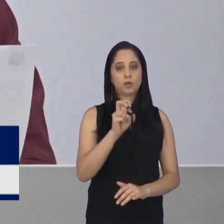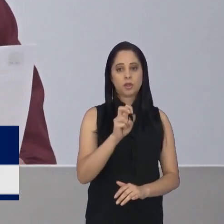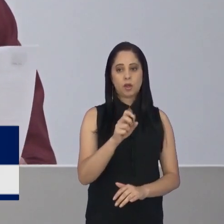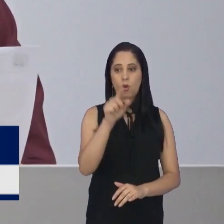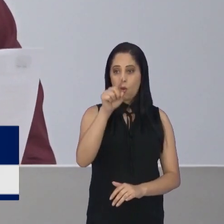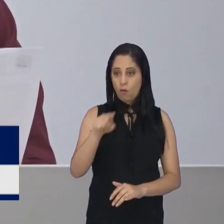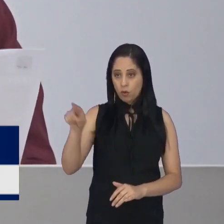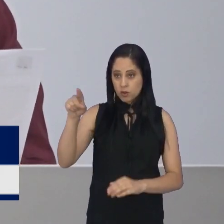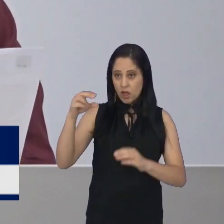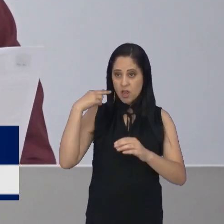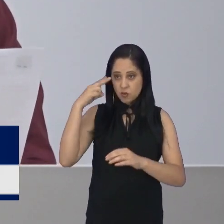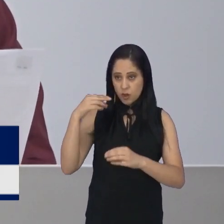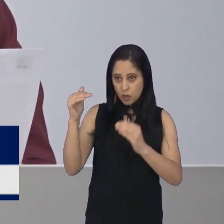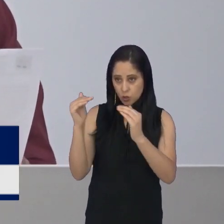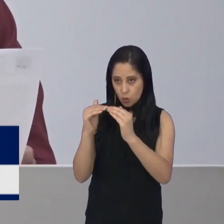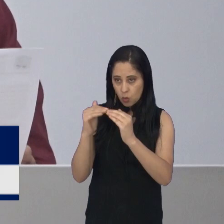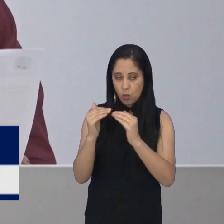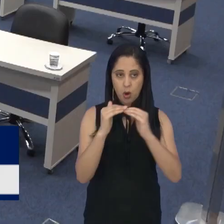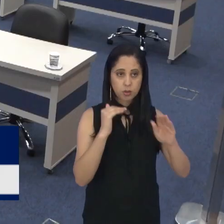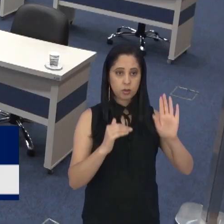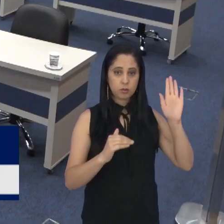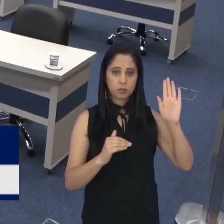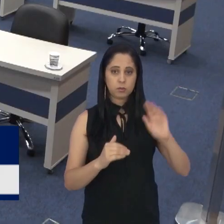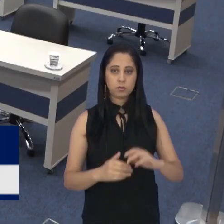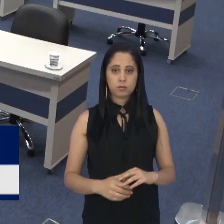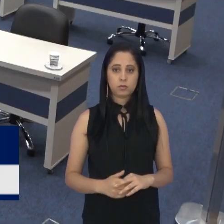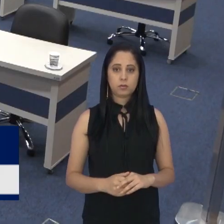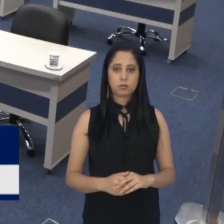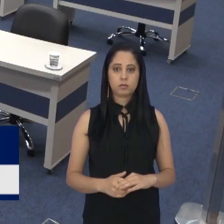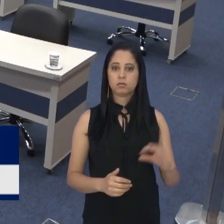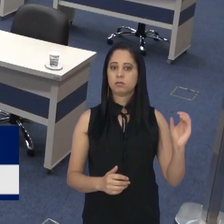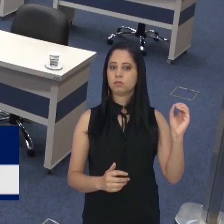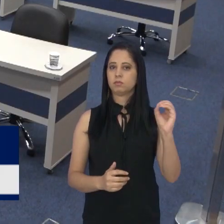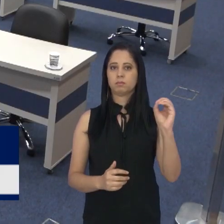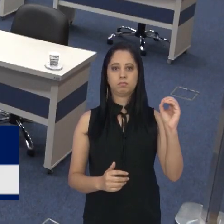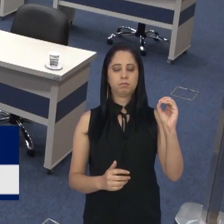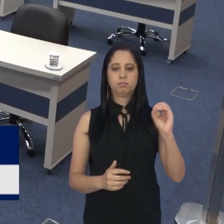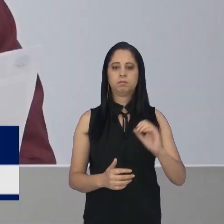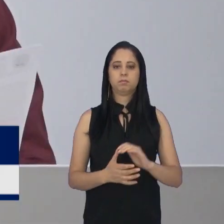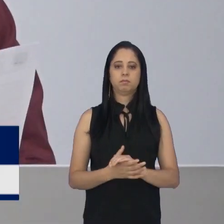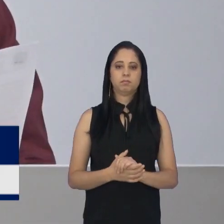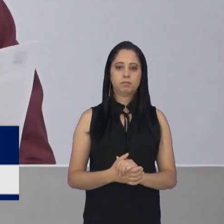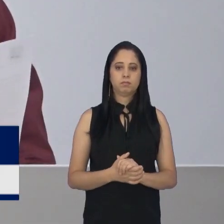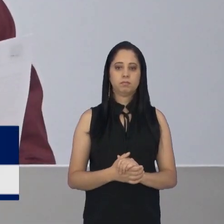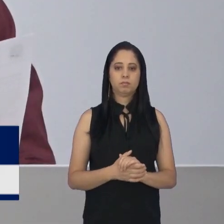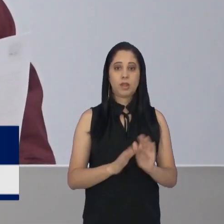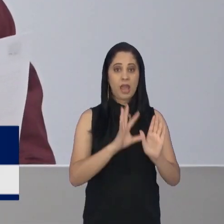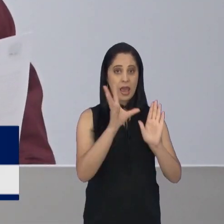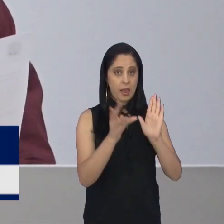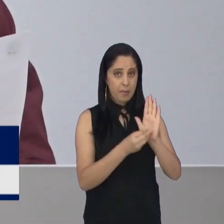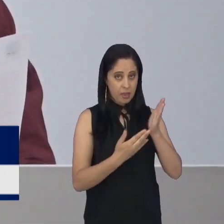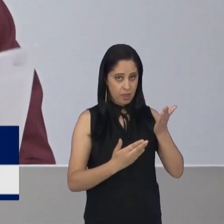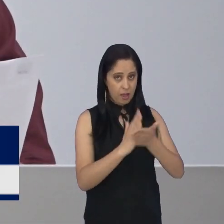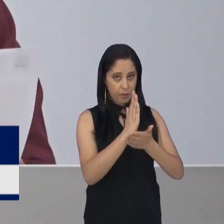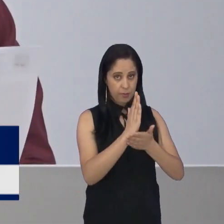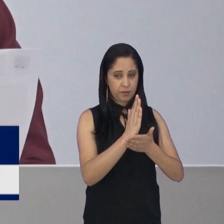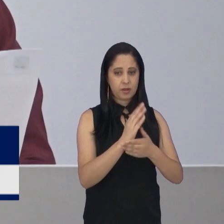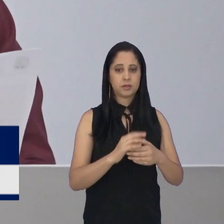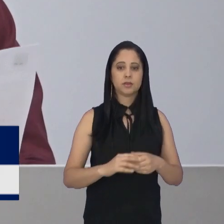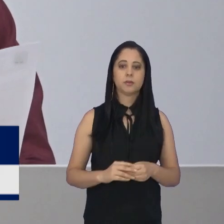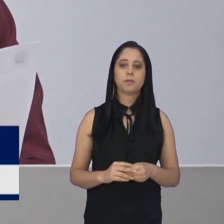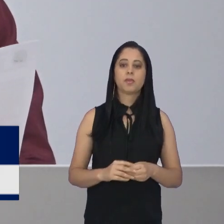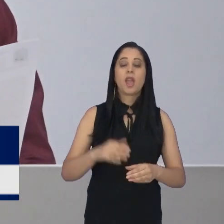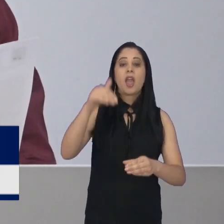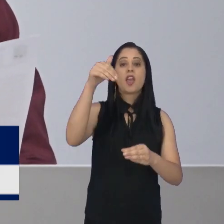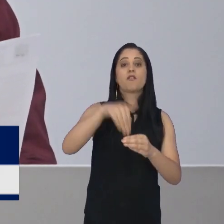favoráveis, permaneçam na comissão, os contrários se manifestem. Nenhuma manifestação contrária. Emenda número 5 aprovada por unanimidade. Em